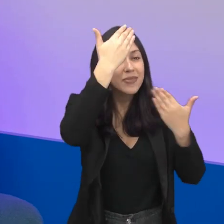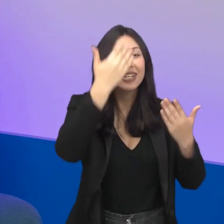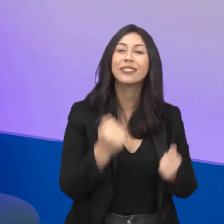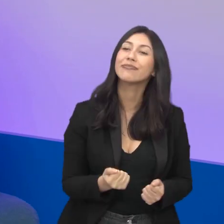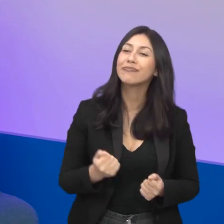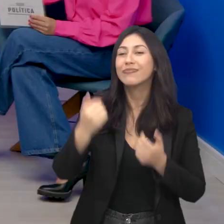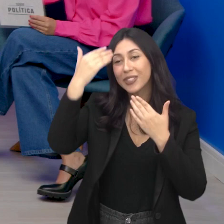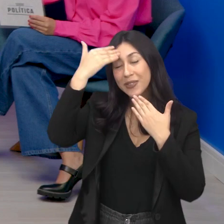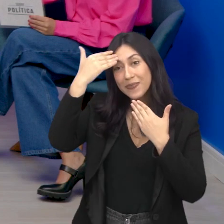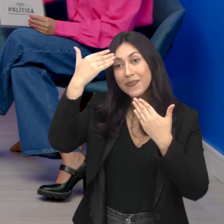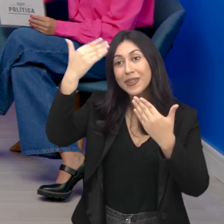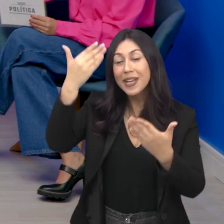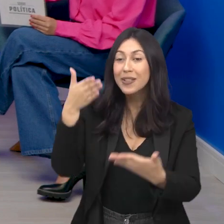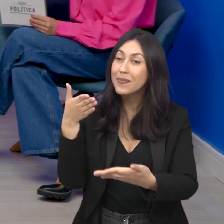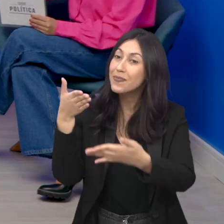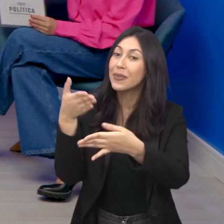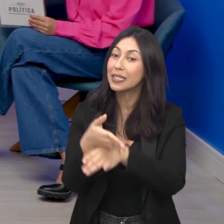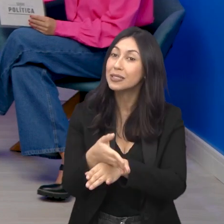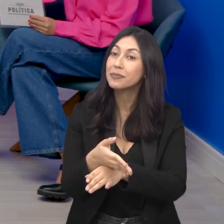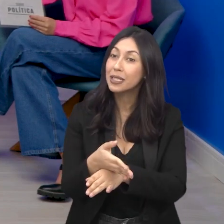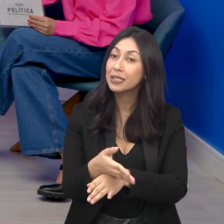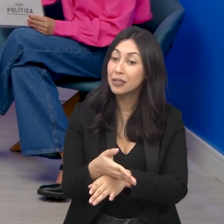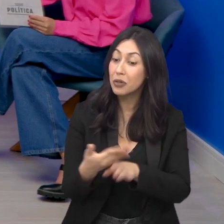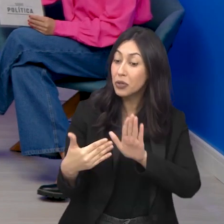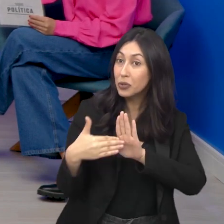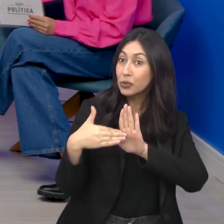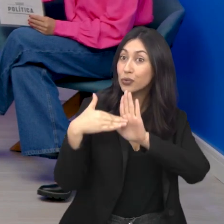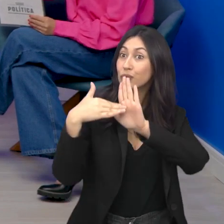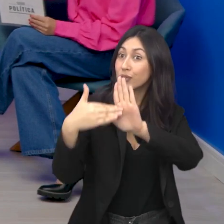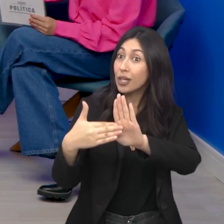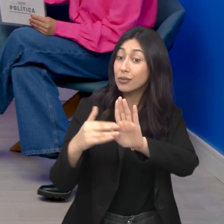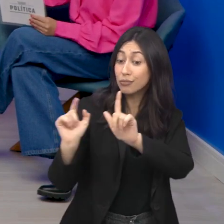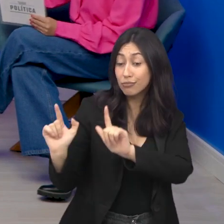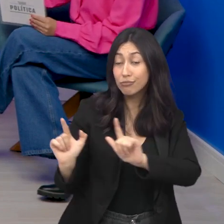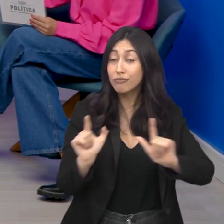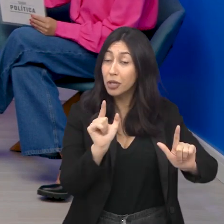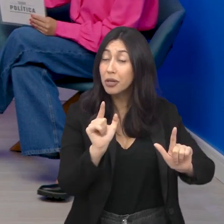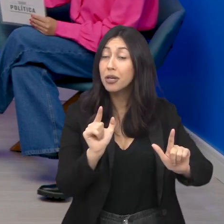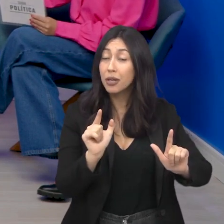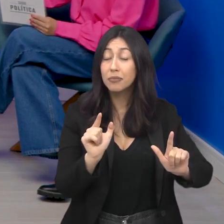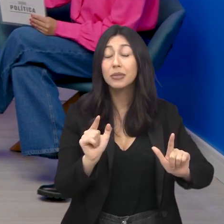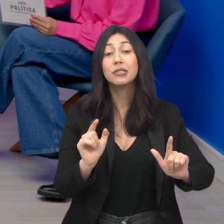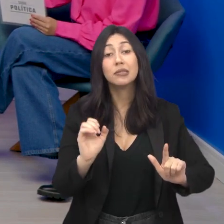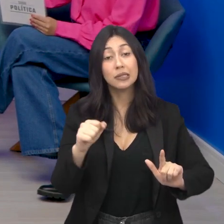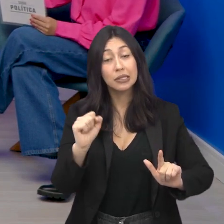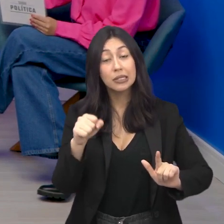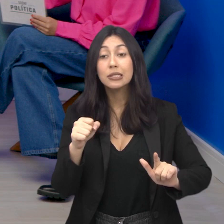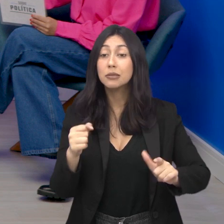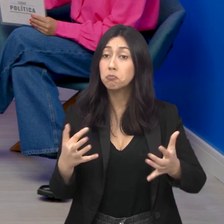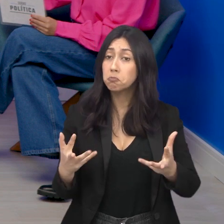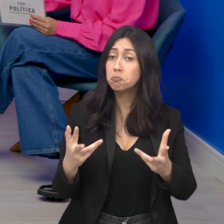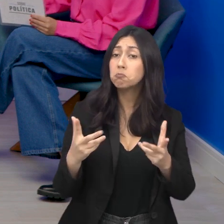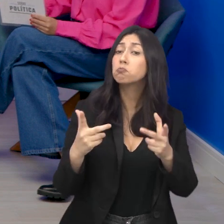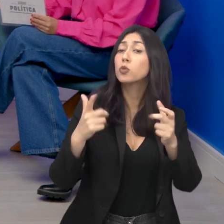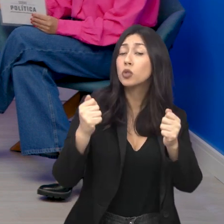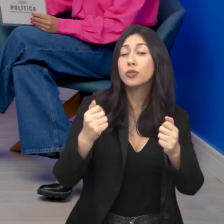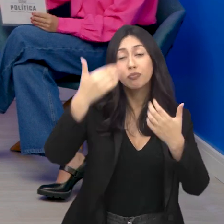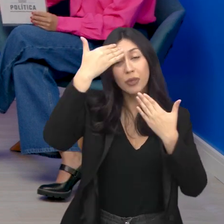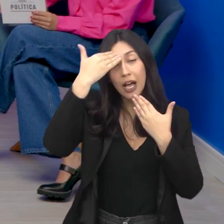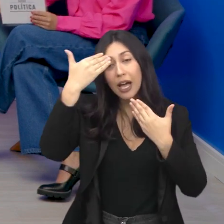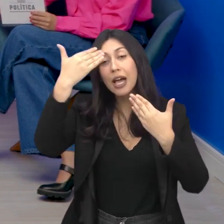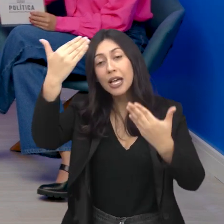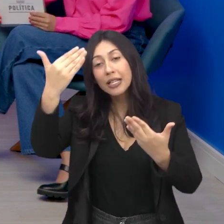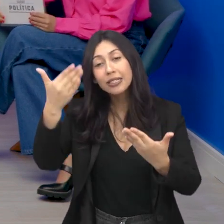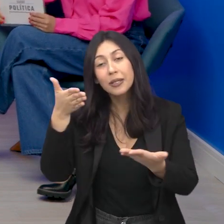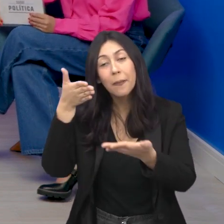essa oportunidade. Obrigado, gente. Certo, vereador. Perfeito. Muito obrigada pela participação, enriquecendo sobre política de hoje, não é isso, Marvin? Com certeza, enriquecendo o